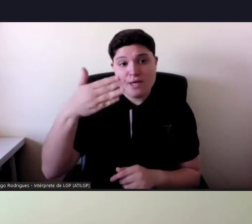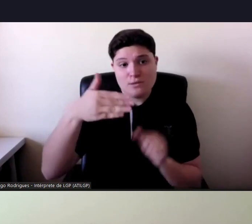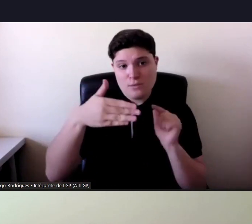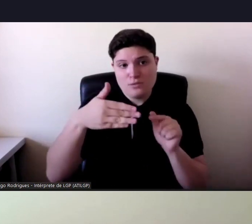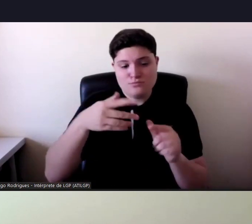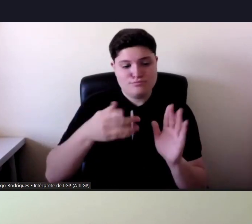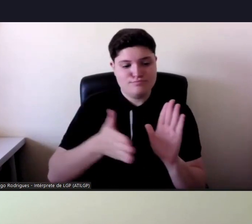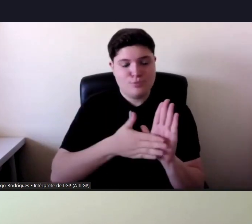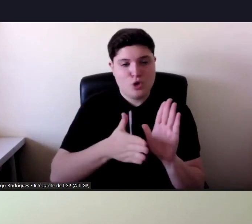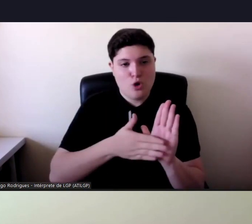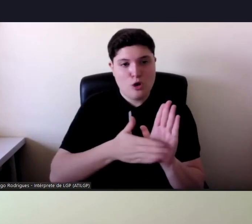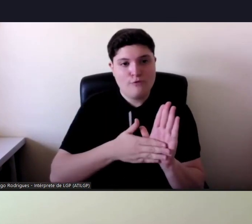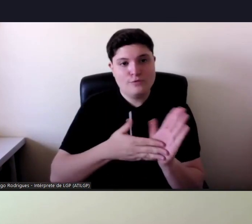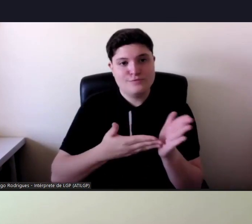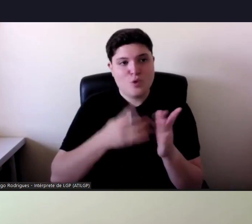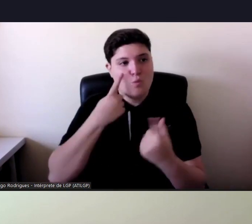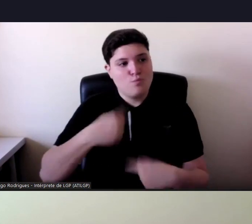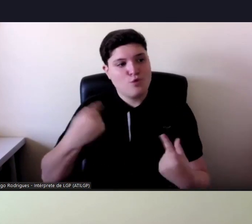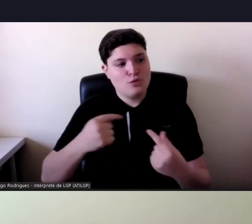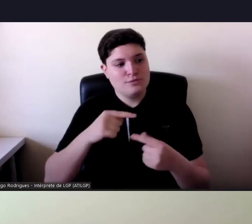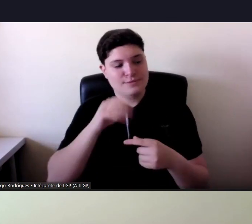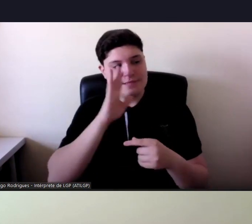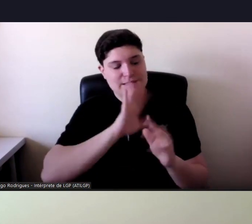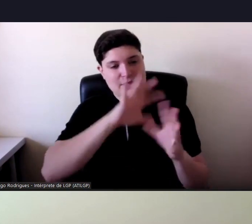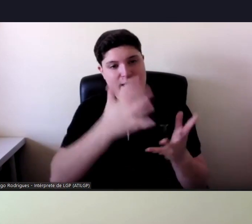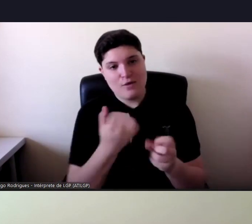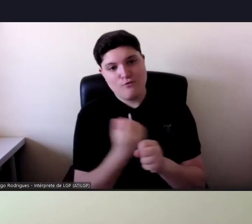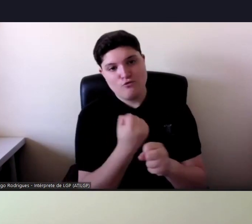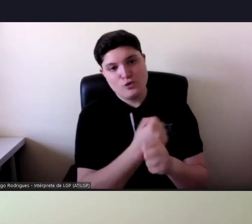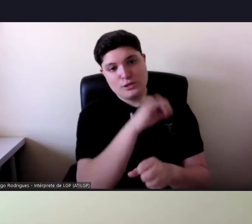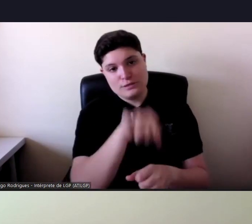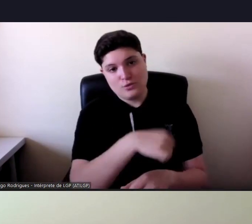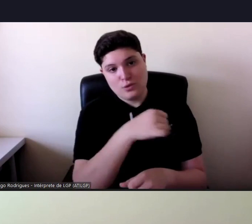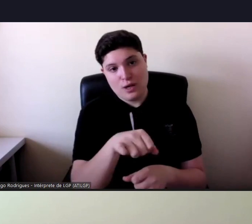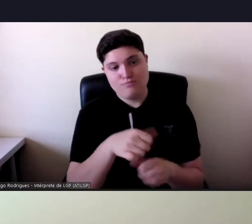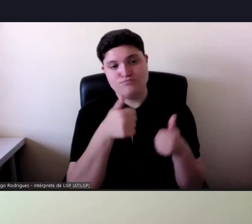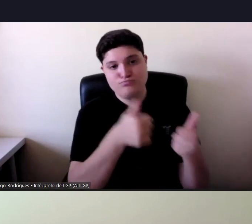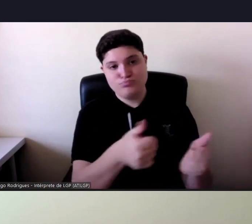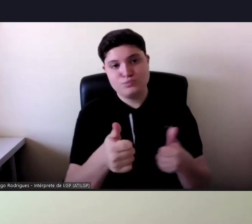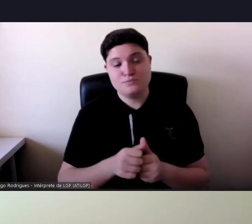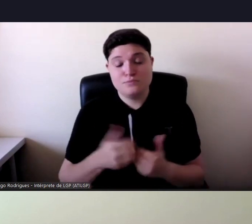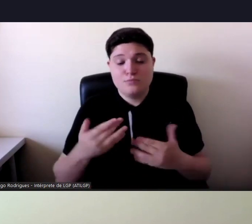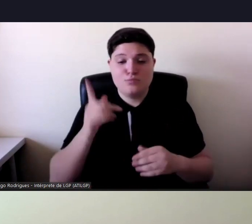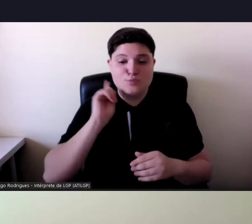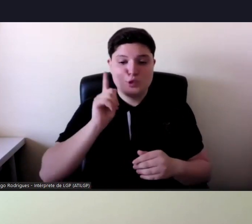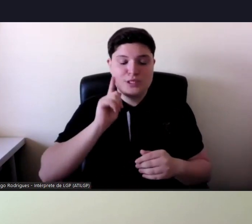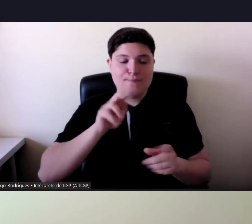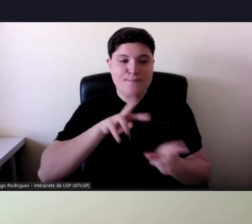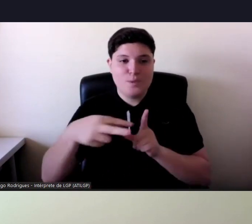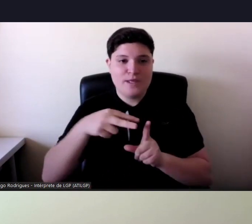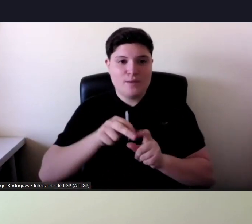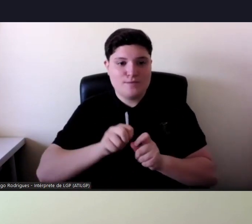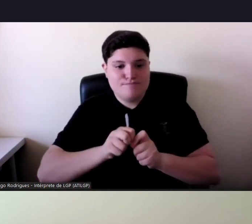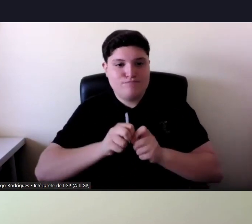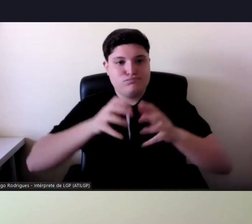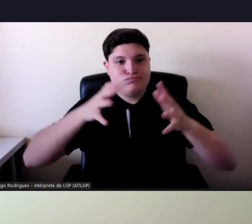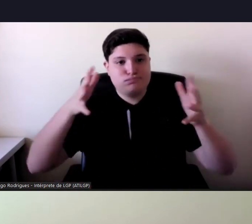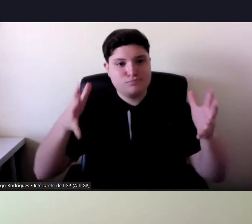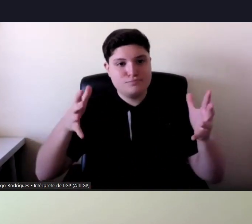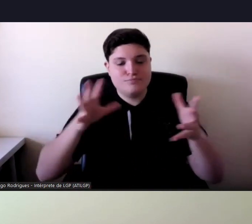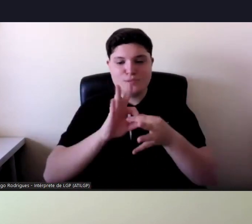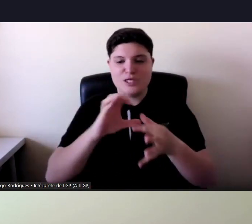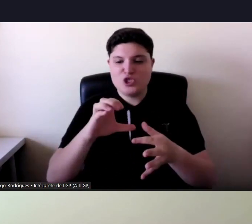específicas de cada uma dessas, e neste caso em particular das universidades. Também no âmbito